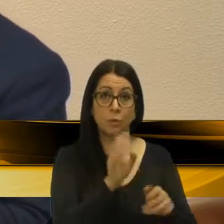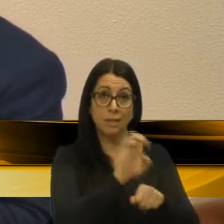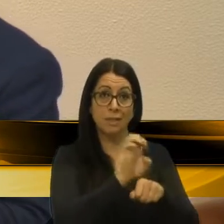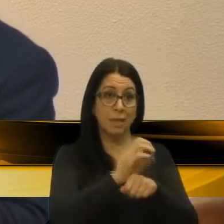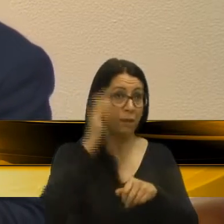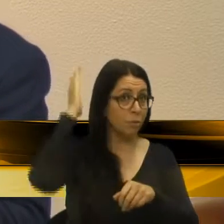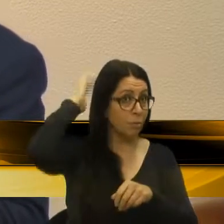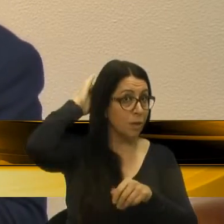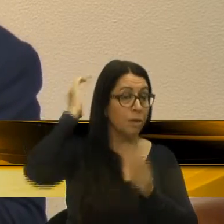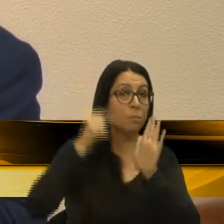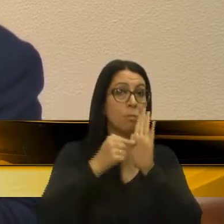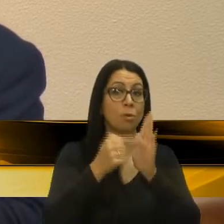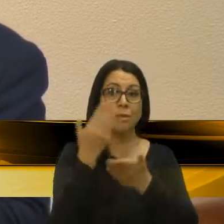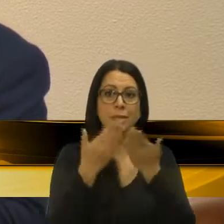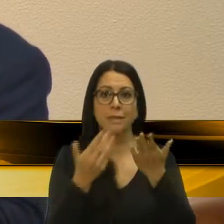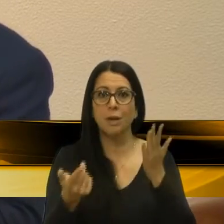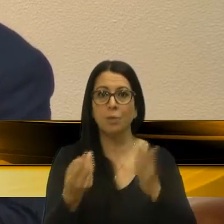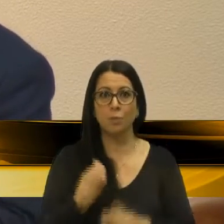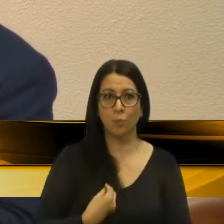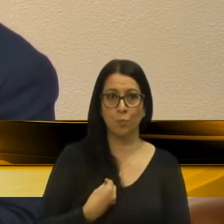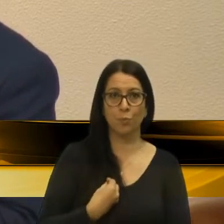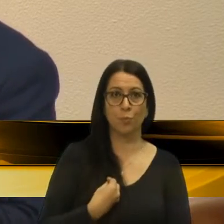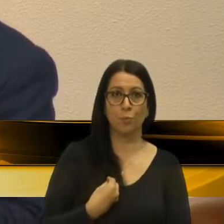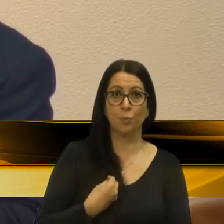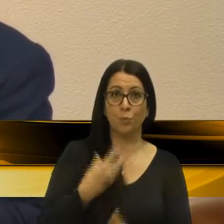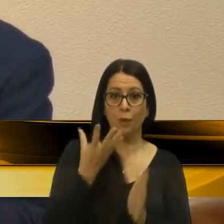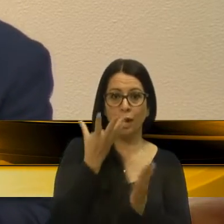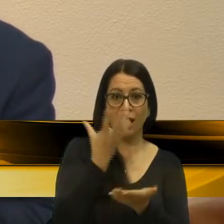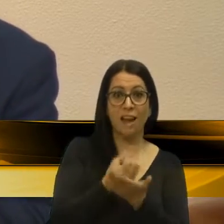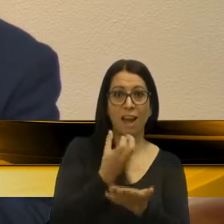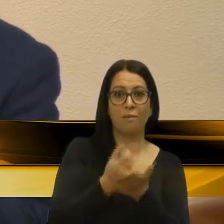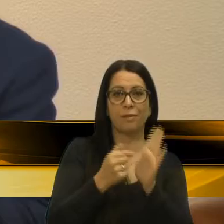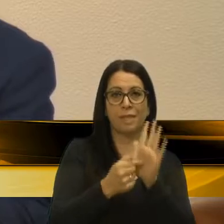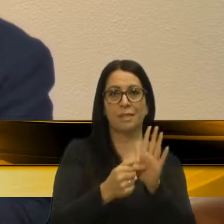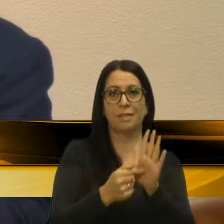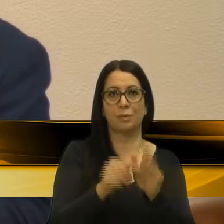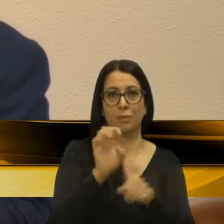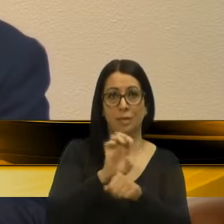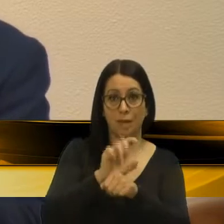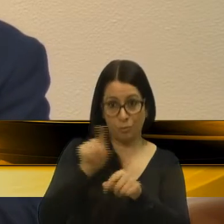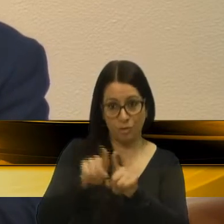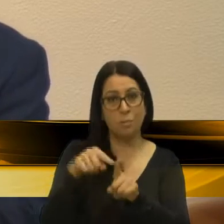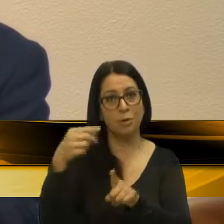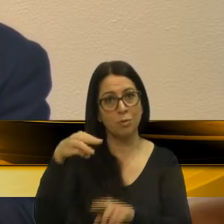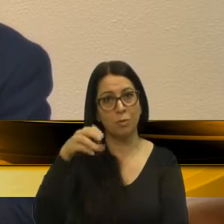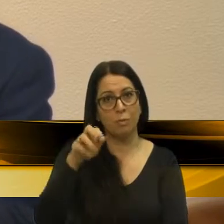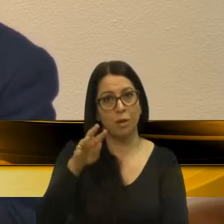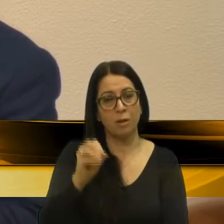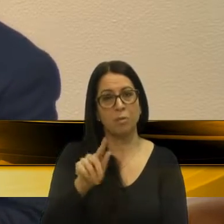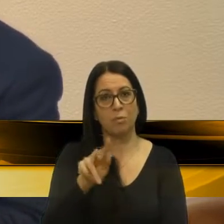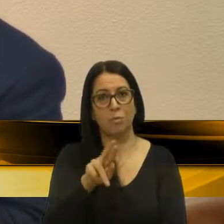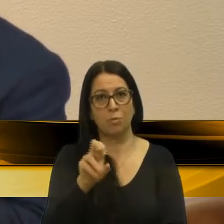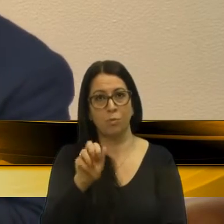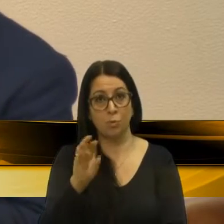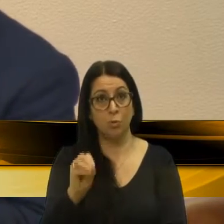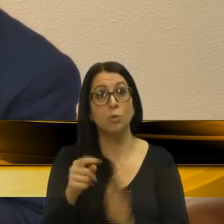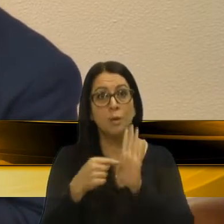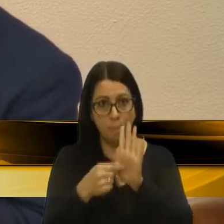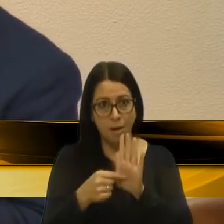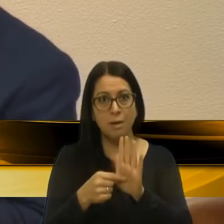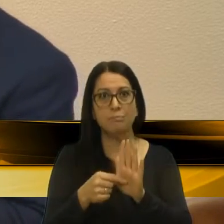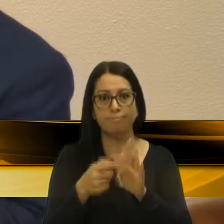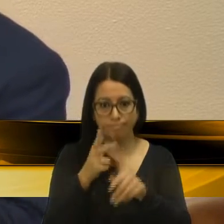as licitações ao vivo, grava as licitações. O Estado do Mato Grosso transmite as licitações ao vivo, grava as